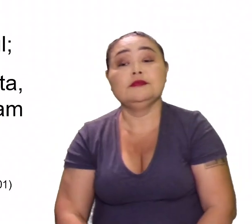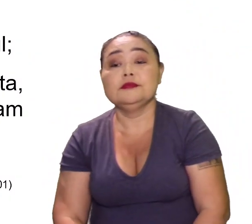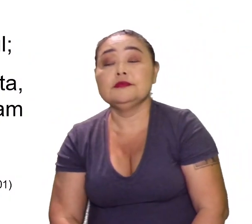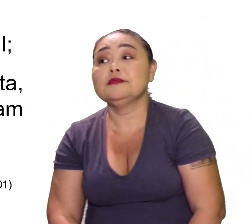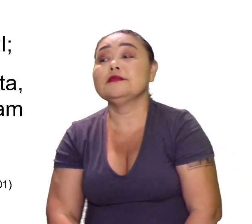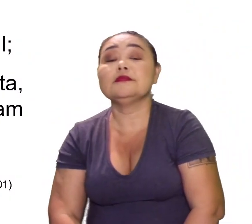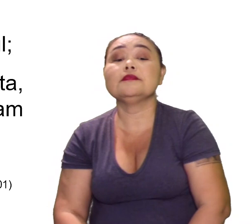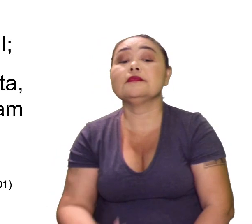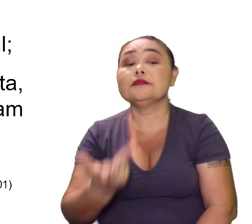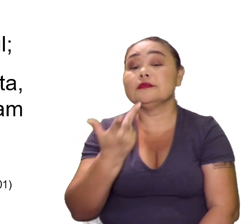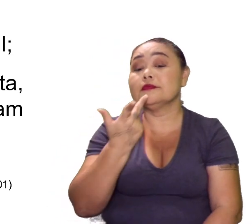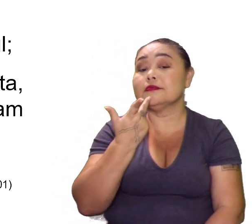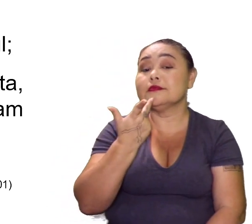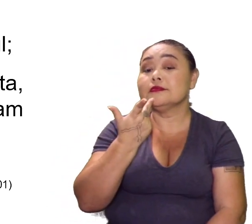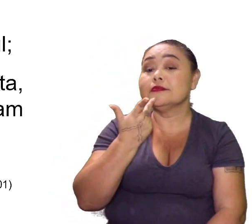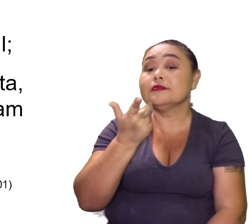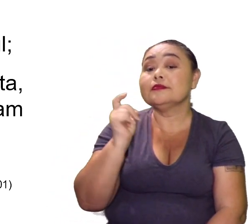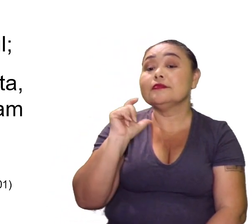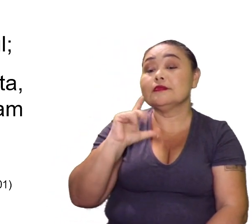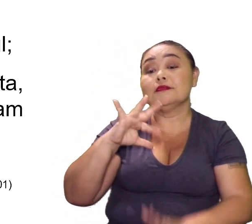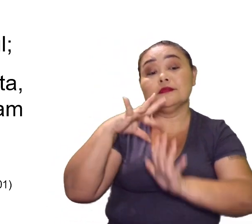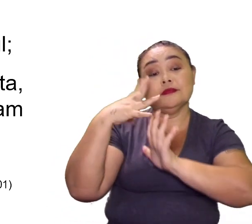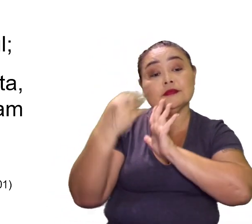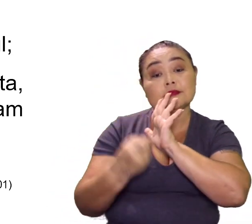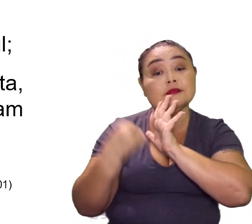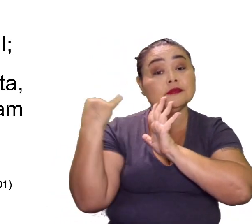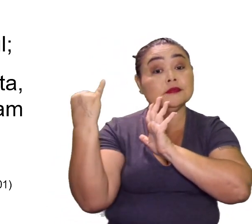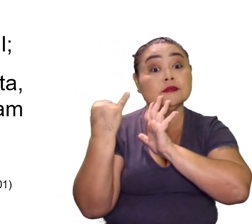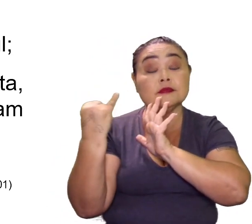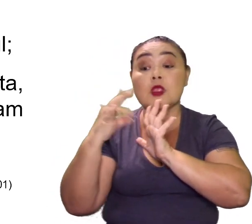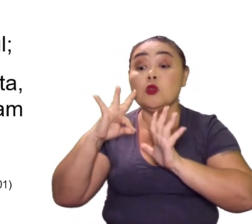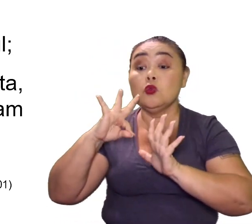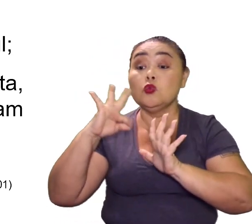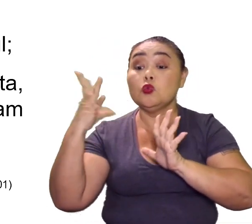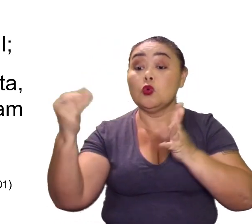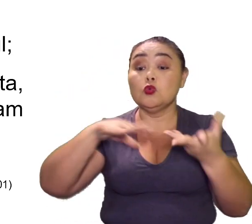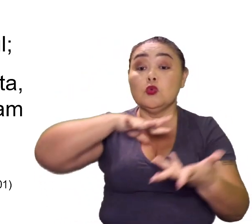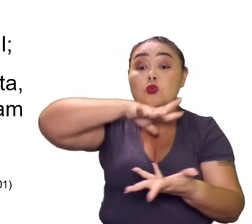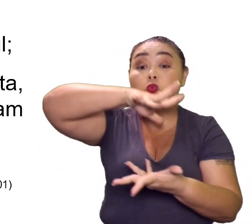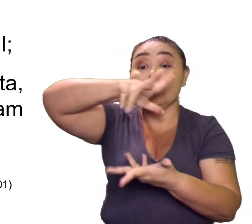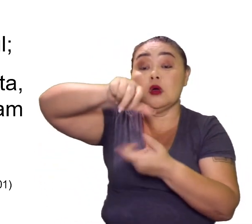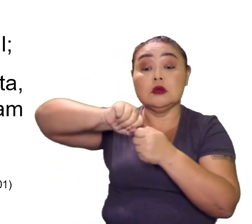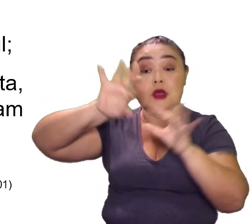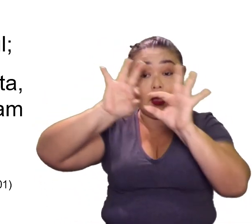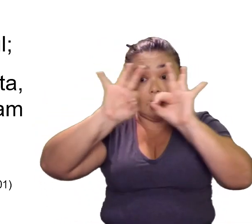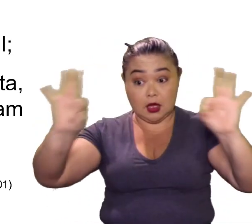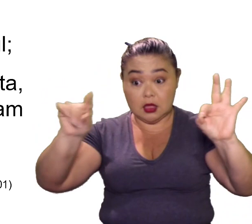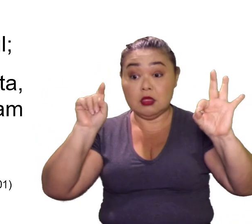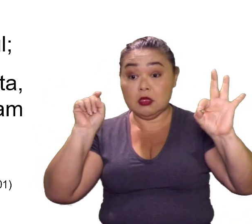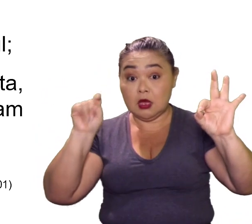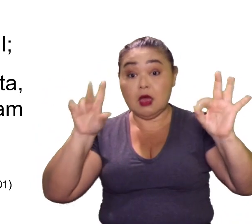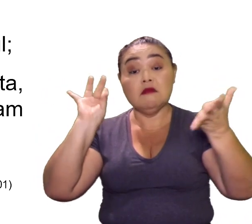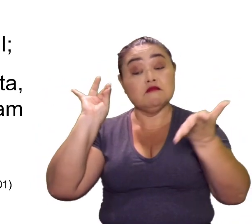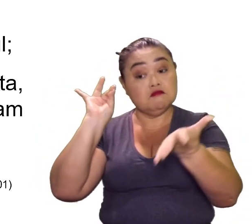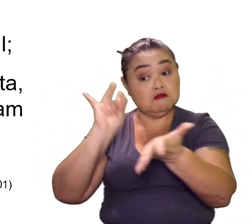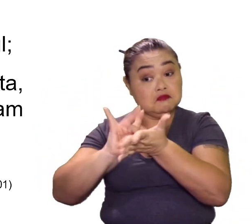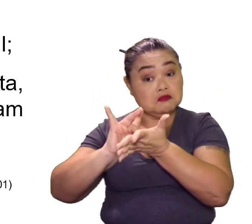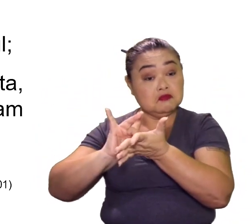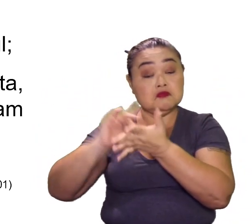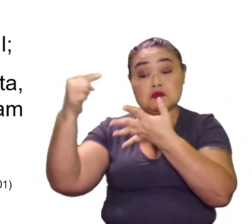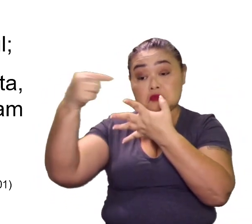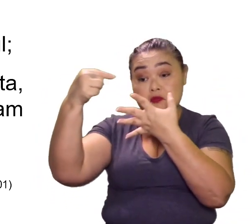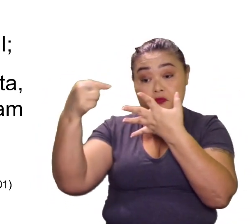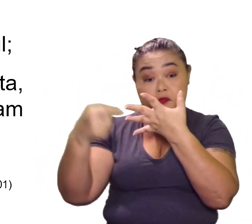Você já deve ouvir falar que a Amazônia é importante para todo o planeta. Essa afirmação é verdadeira e se baseia nos